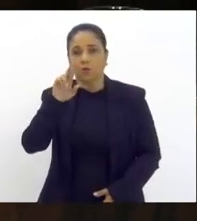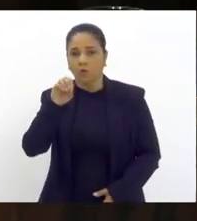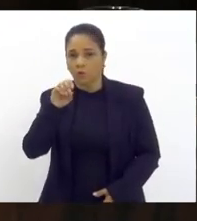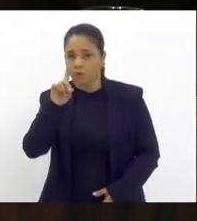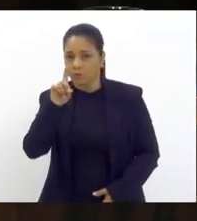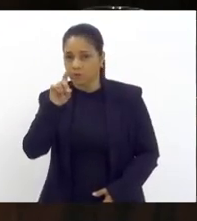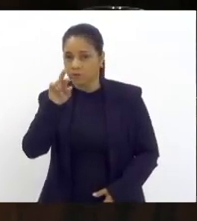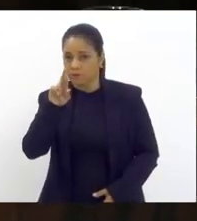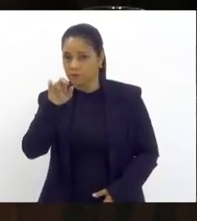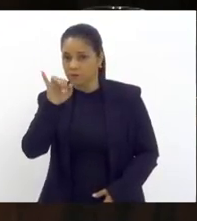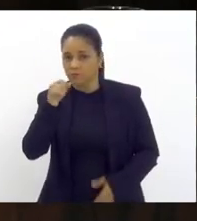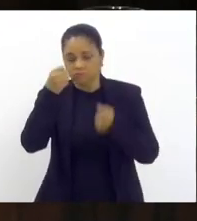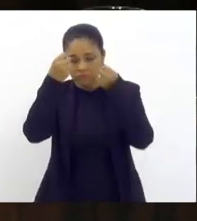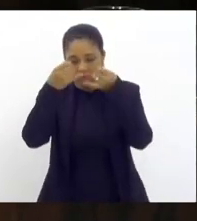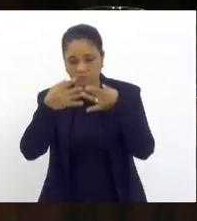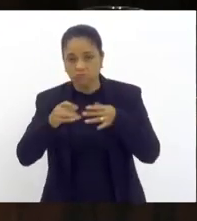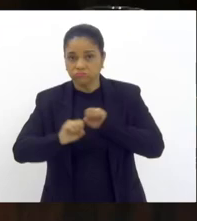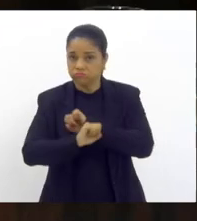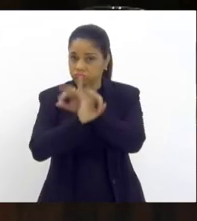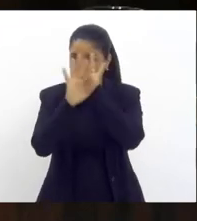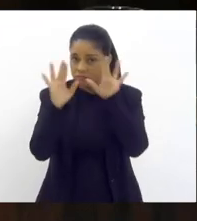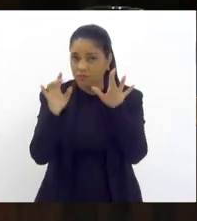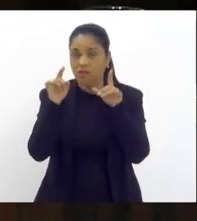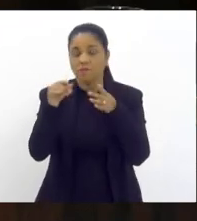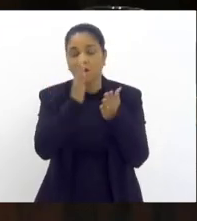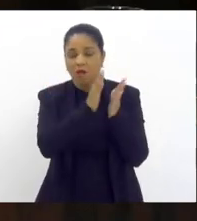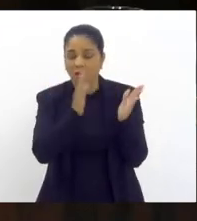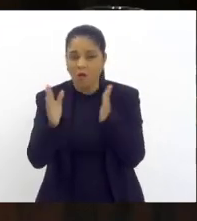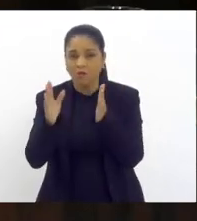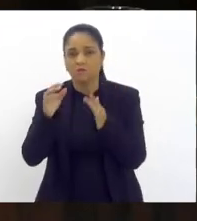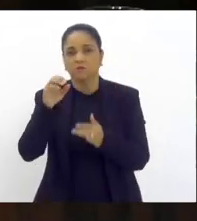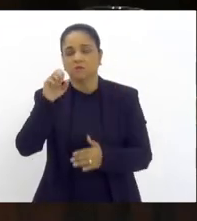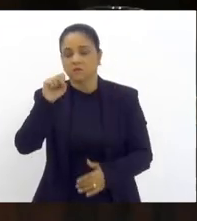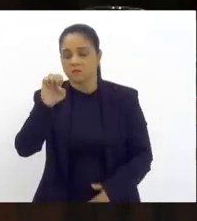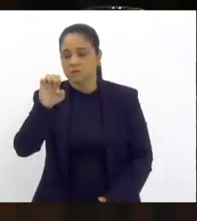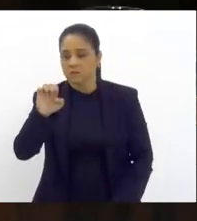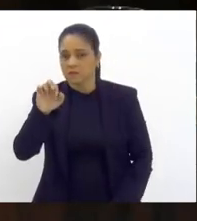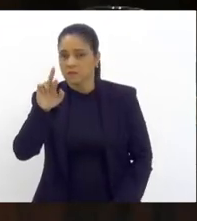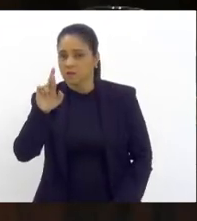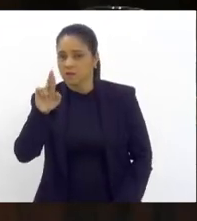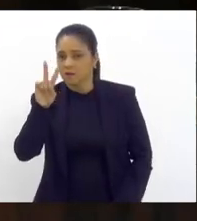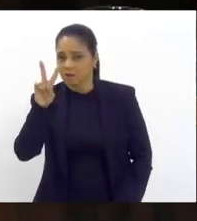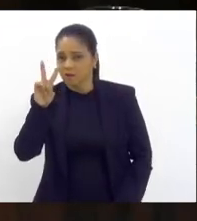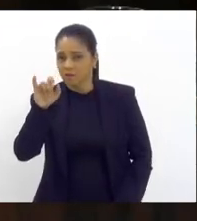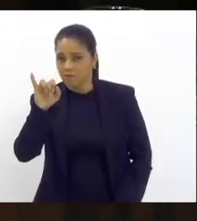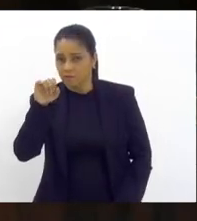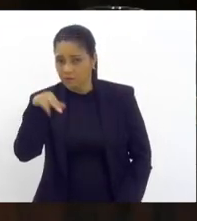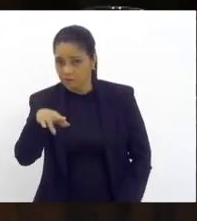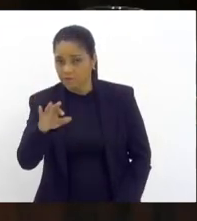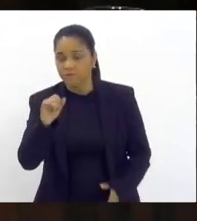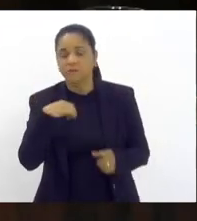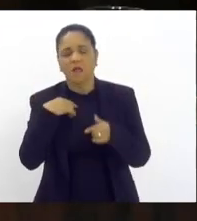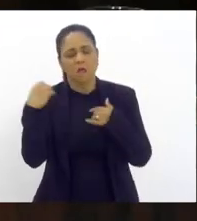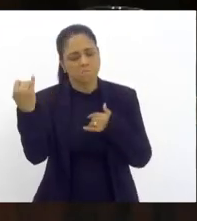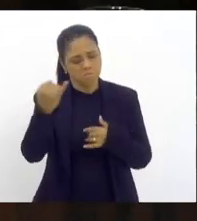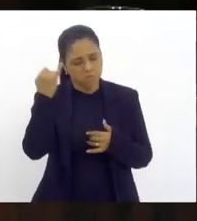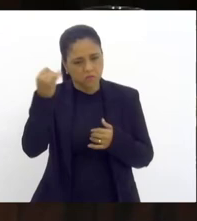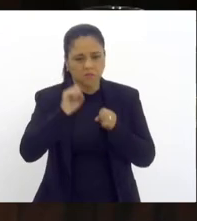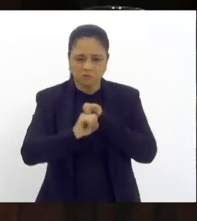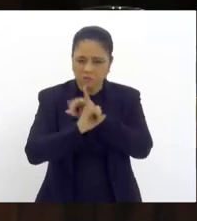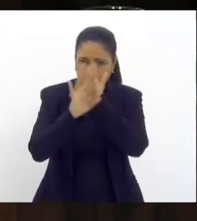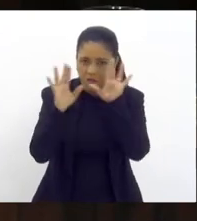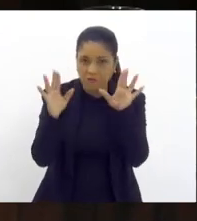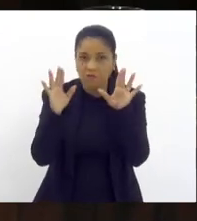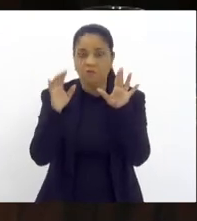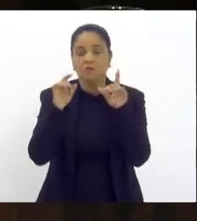pouco o pela ordem do deputado Flávio Serafini. Foi importante que Vossa Excelência esclareceu um pouco, mas acho que o encaminhamento do deputado